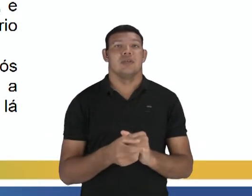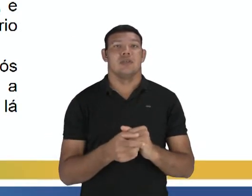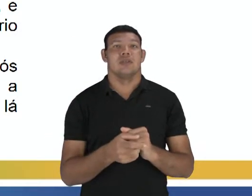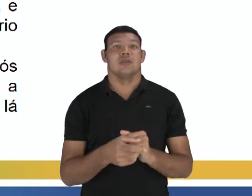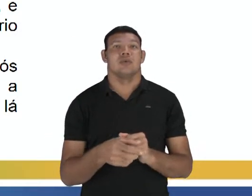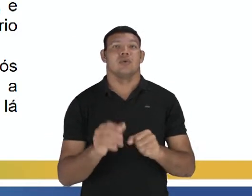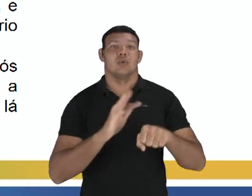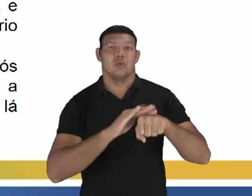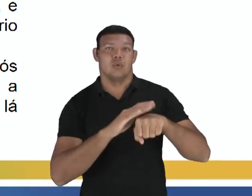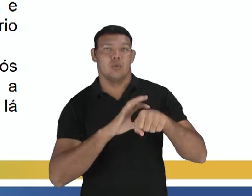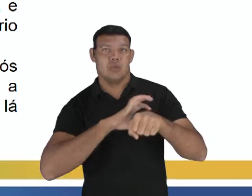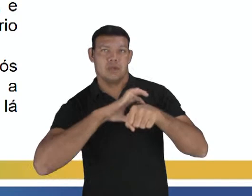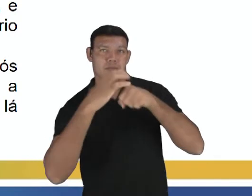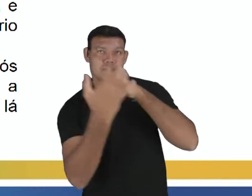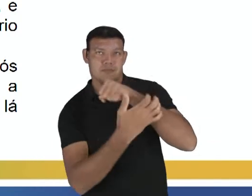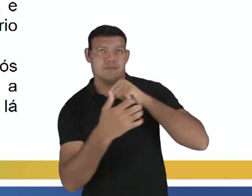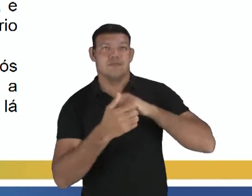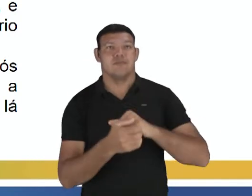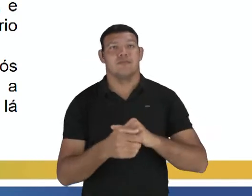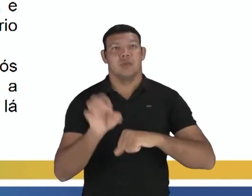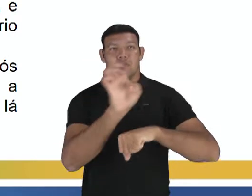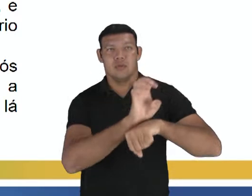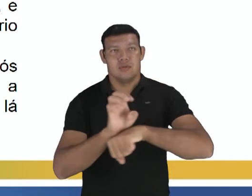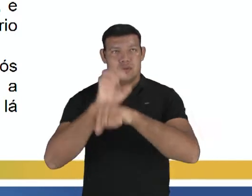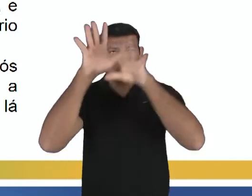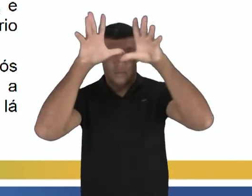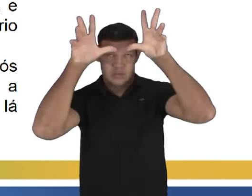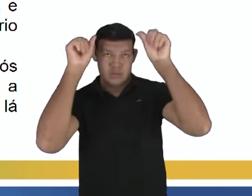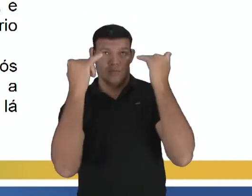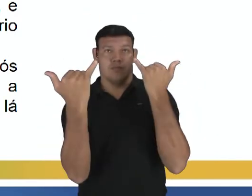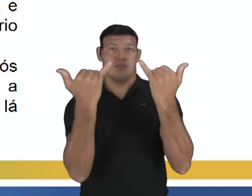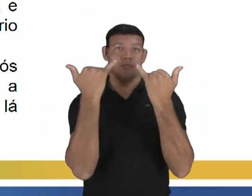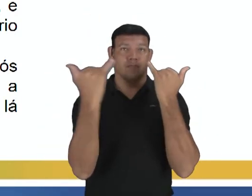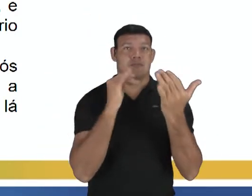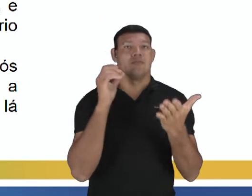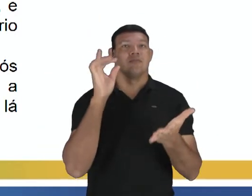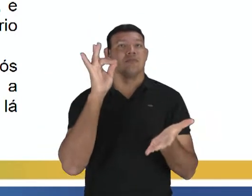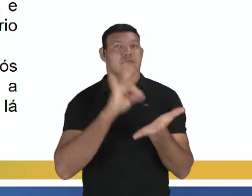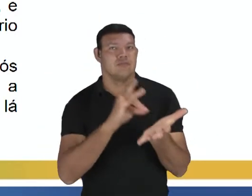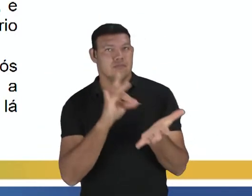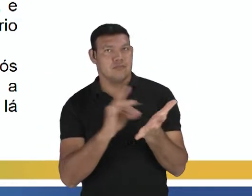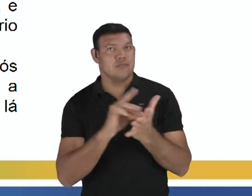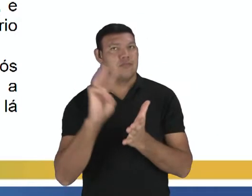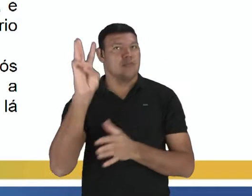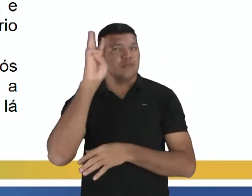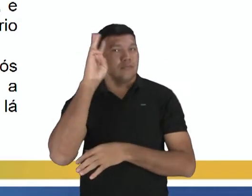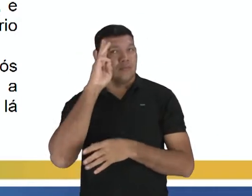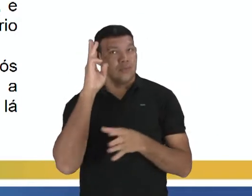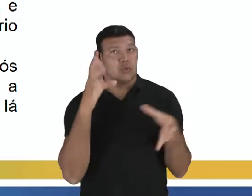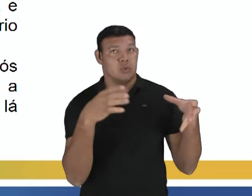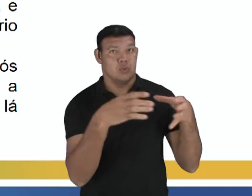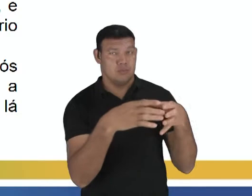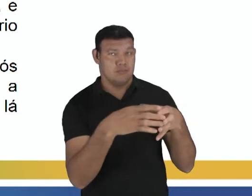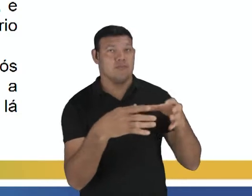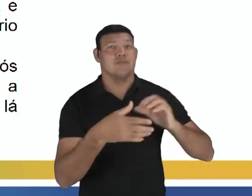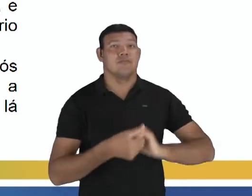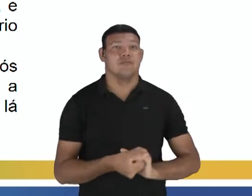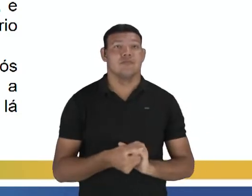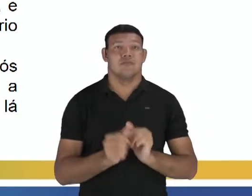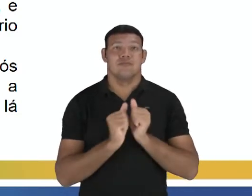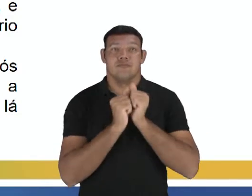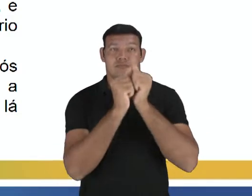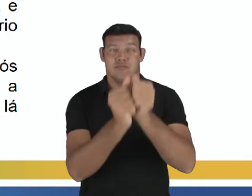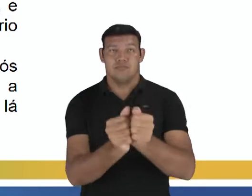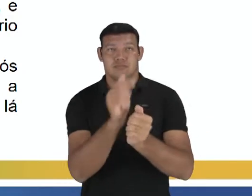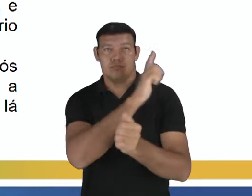Covid-19, no estado do Acre. A informação foi confirmada nesta terça em coletiva, junto